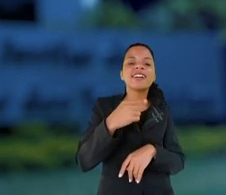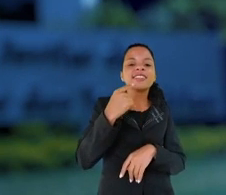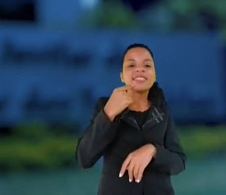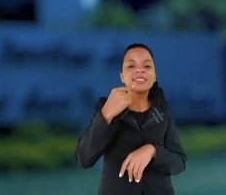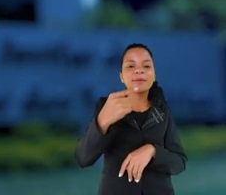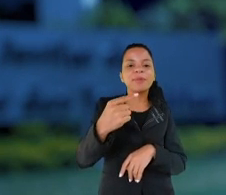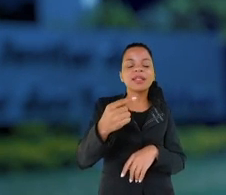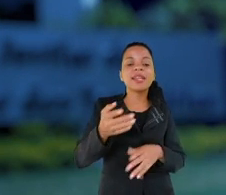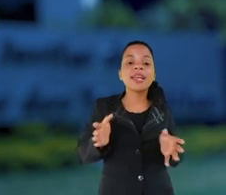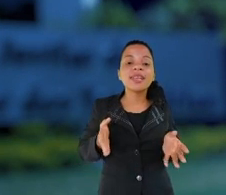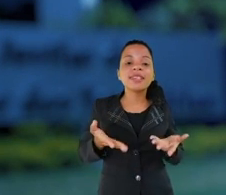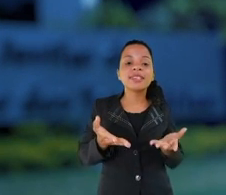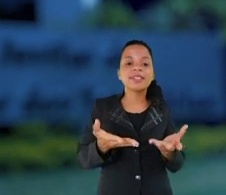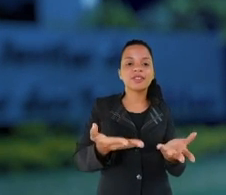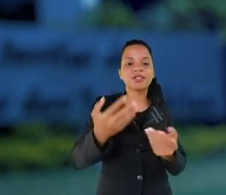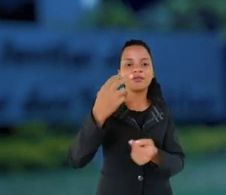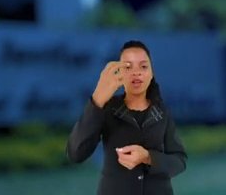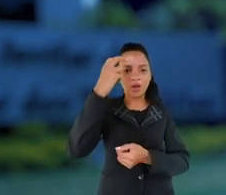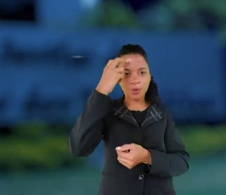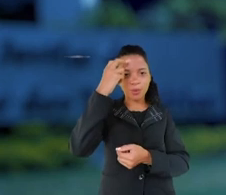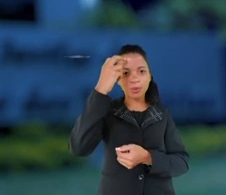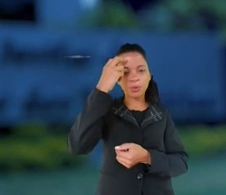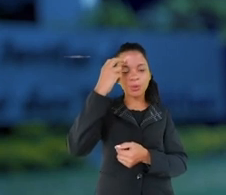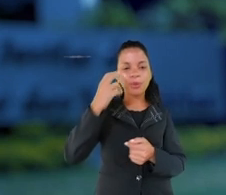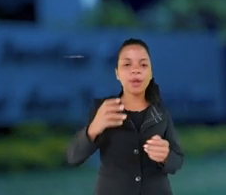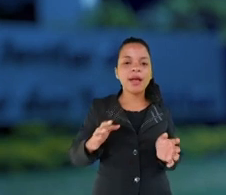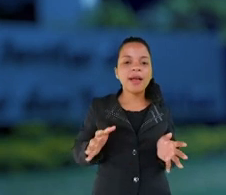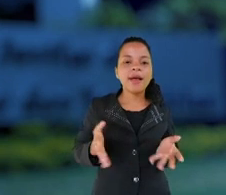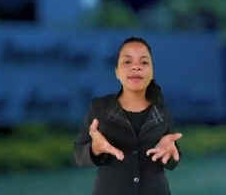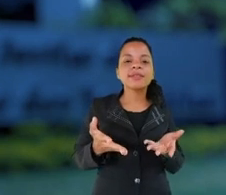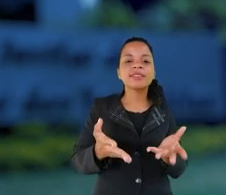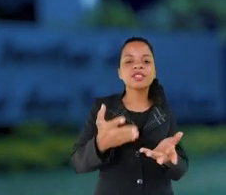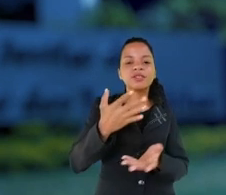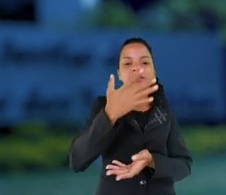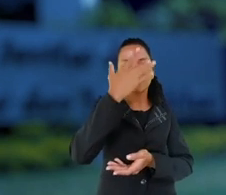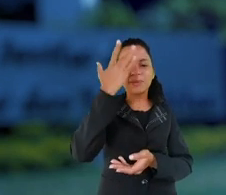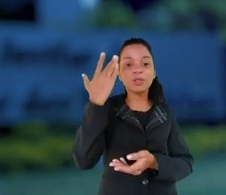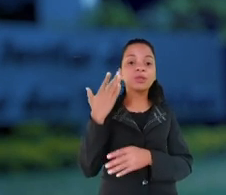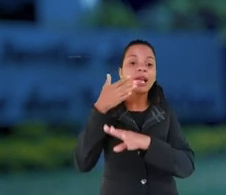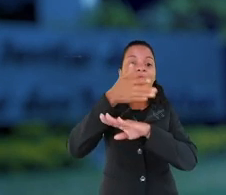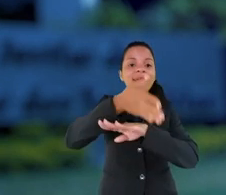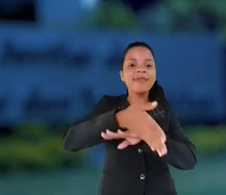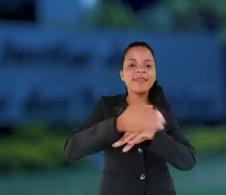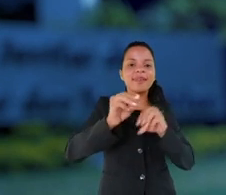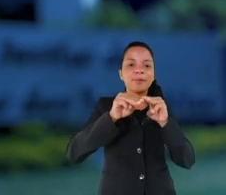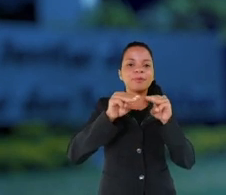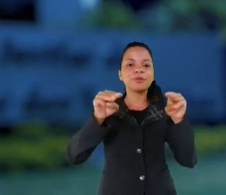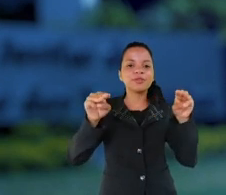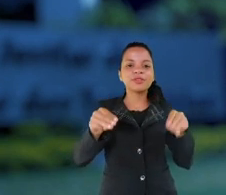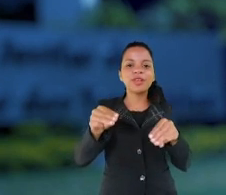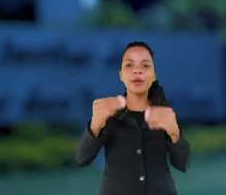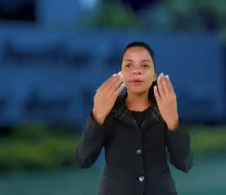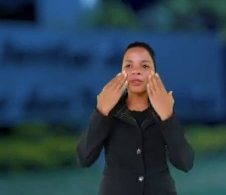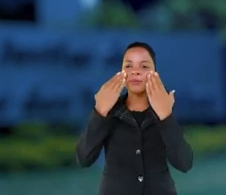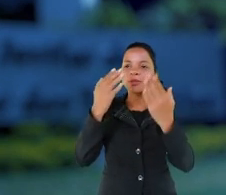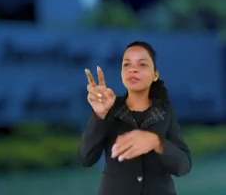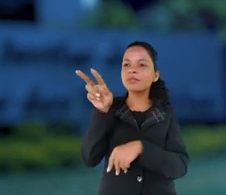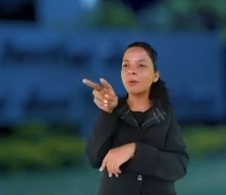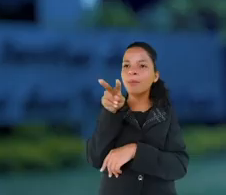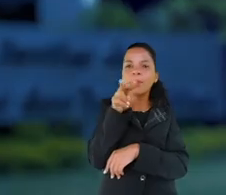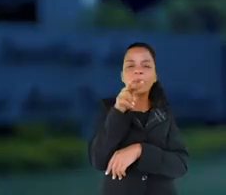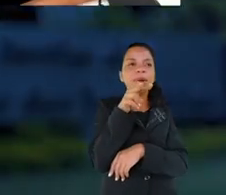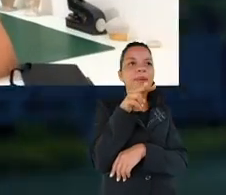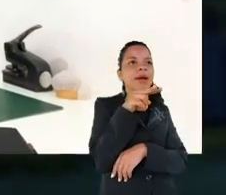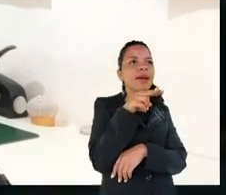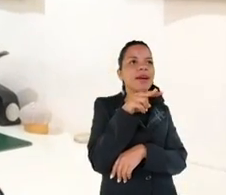a cultura, incentiva muito as pessoas a visitarem museus, a verem exposições. Então, é como se eu gritasse